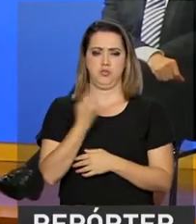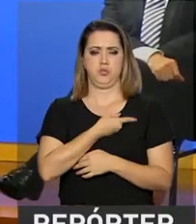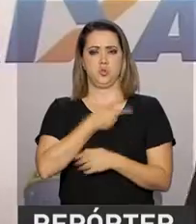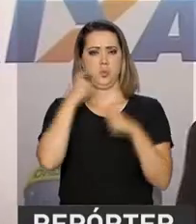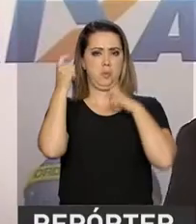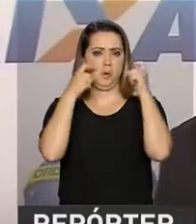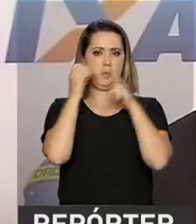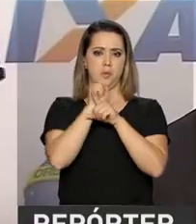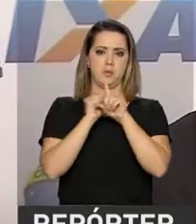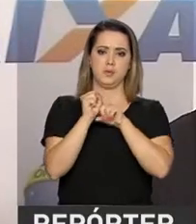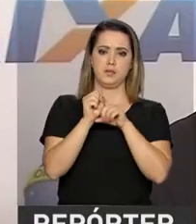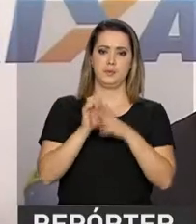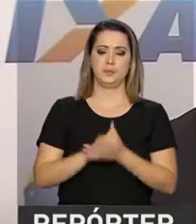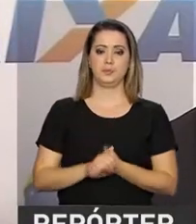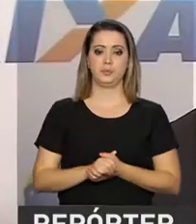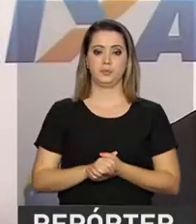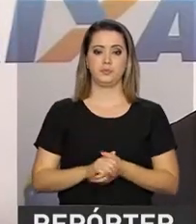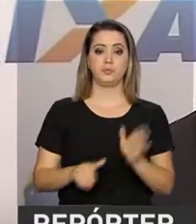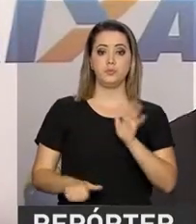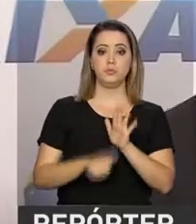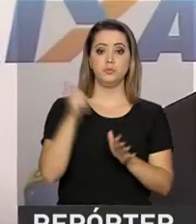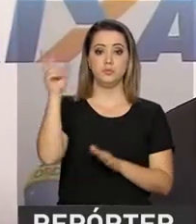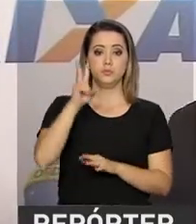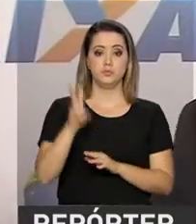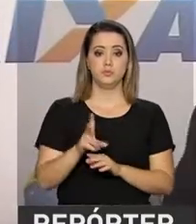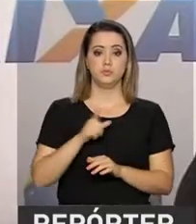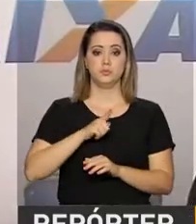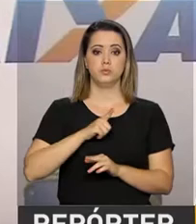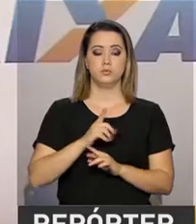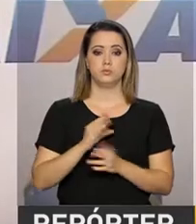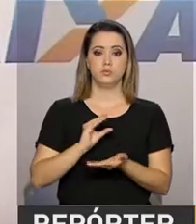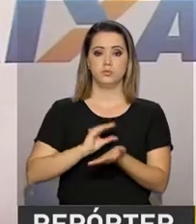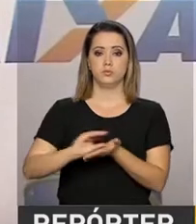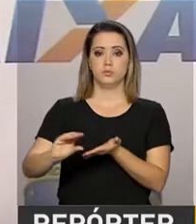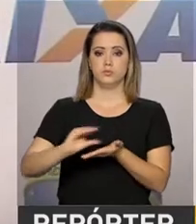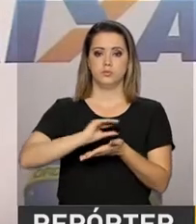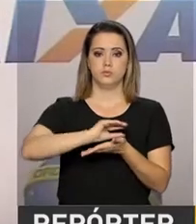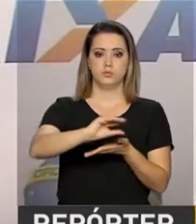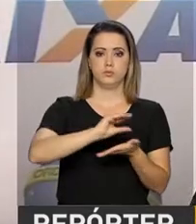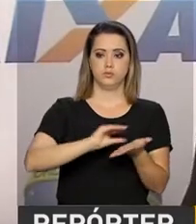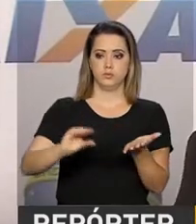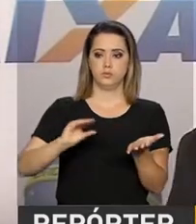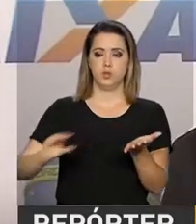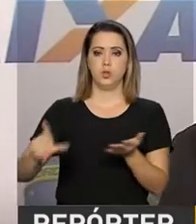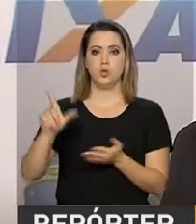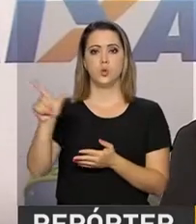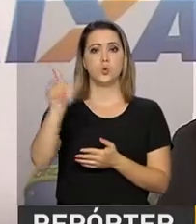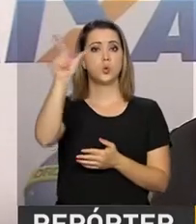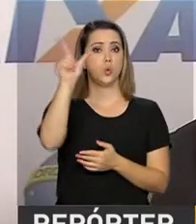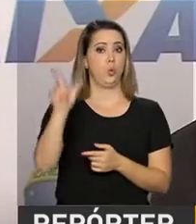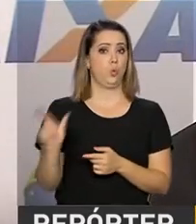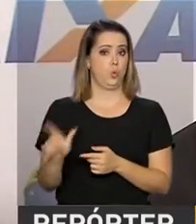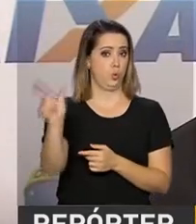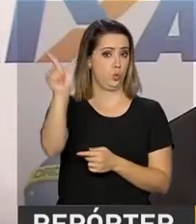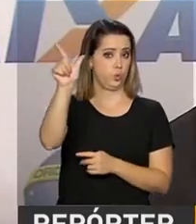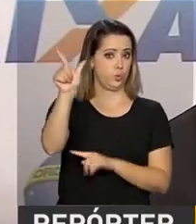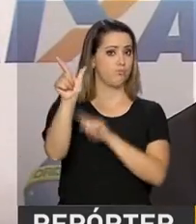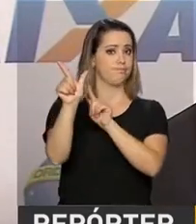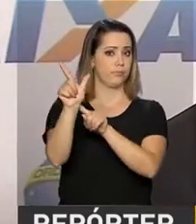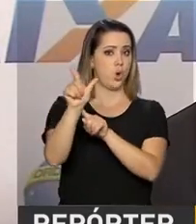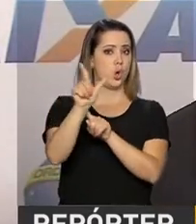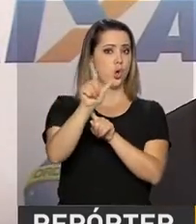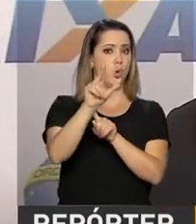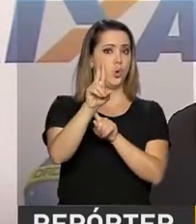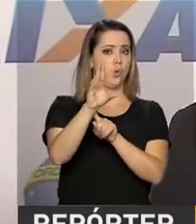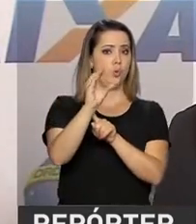social pela primeira vez na vida a uma distribuição dos lucros isso é